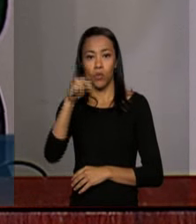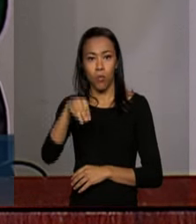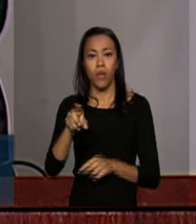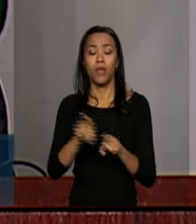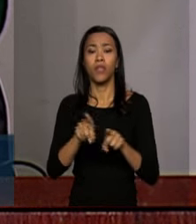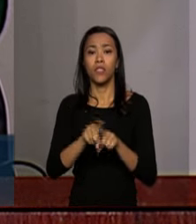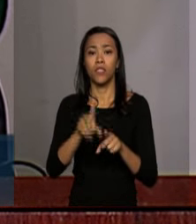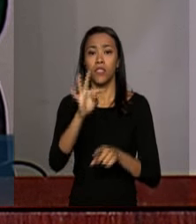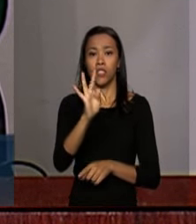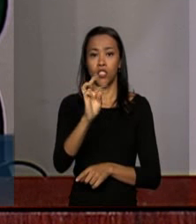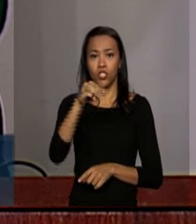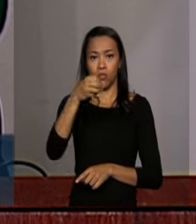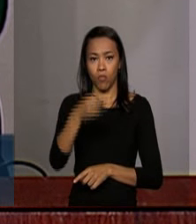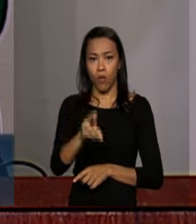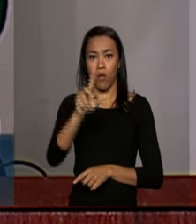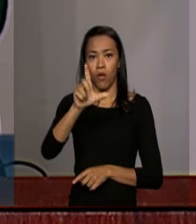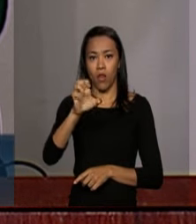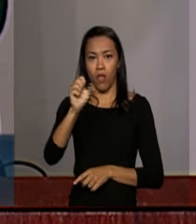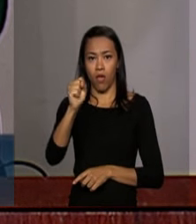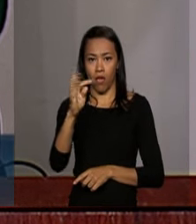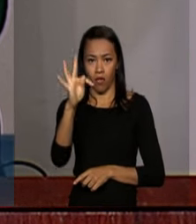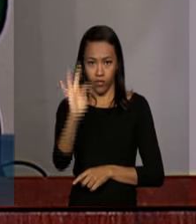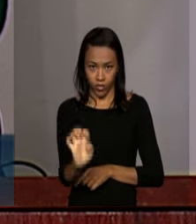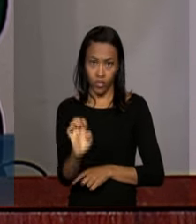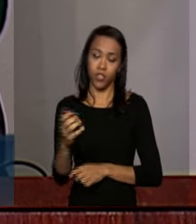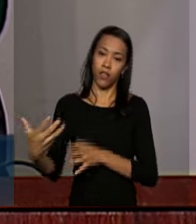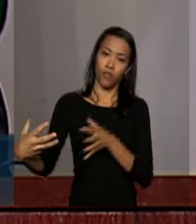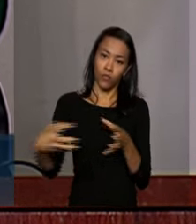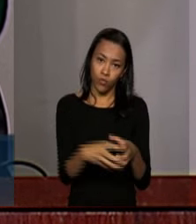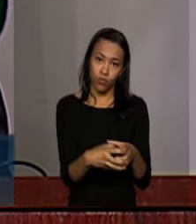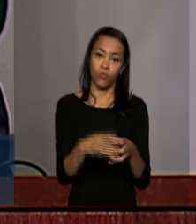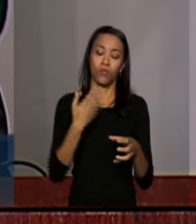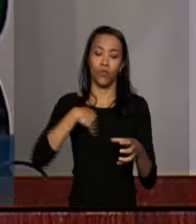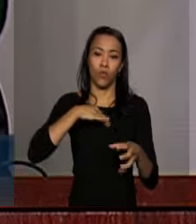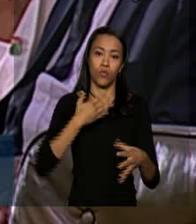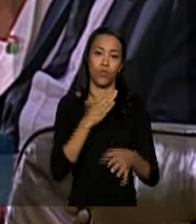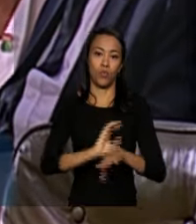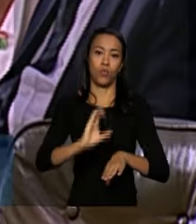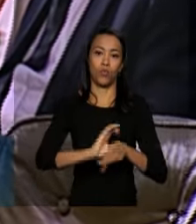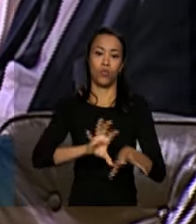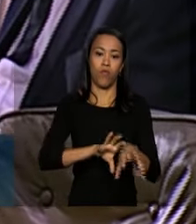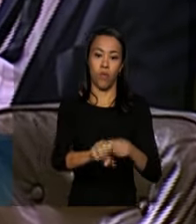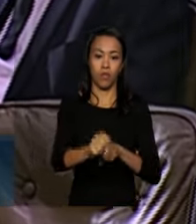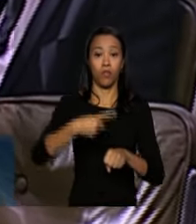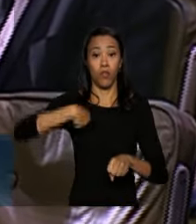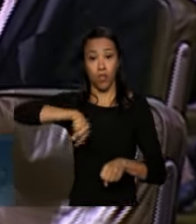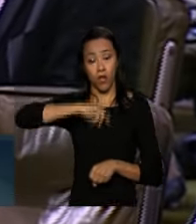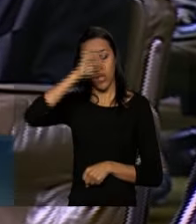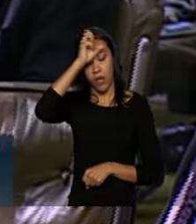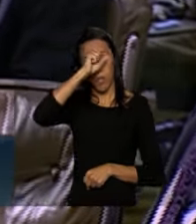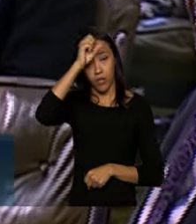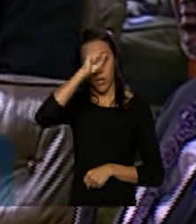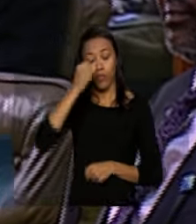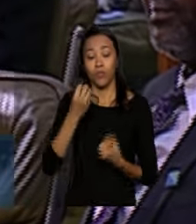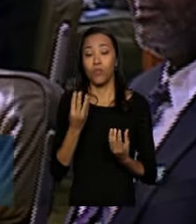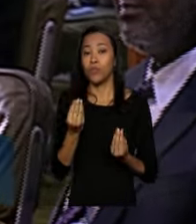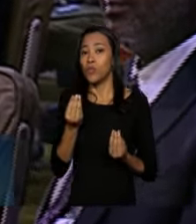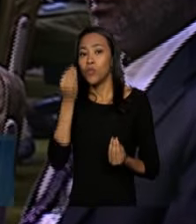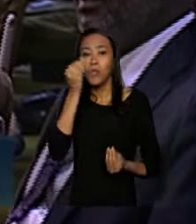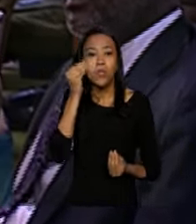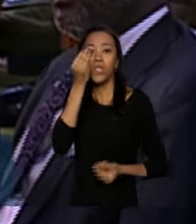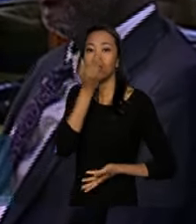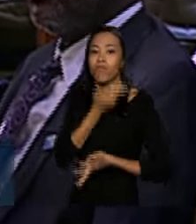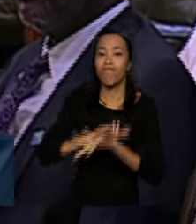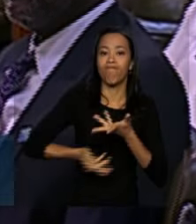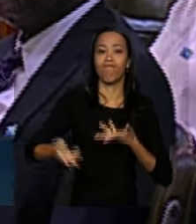Timor-Leste, que estiveram conosco no curso de formação e com quem aprendemos muito. Finalmente, expressamos